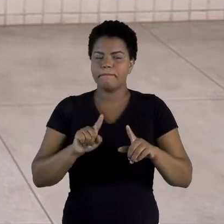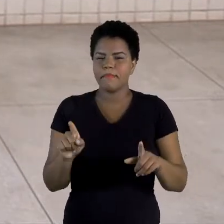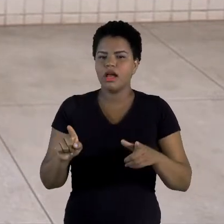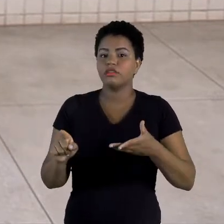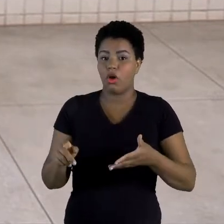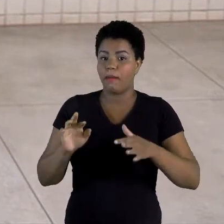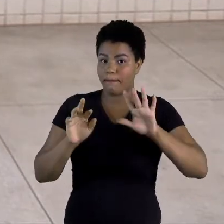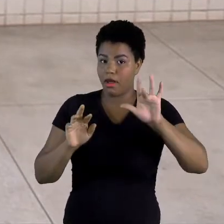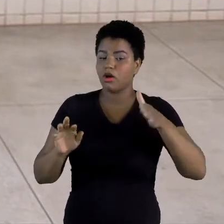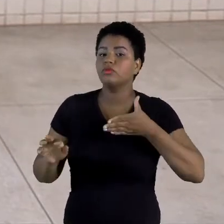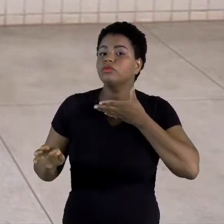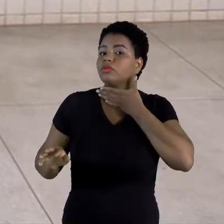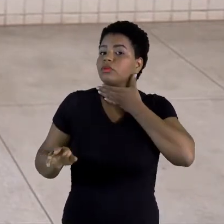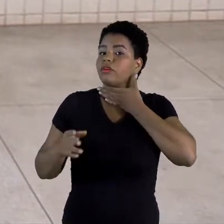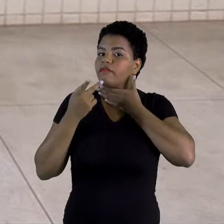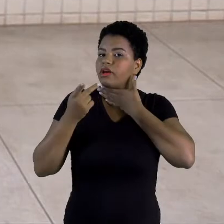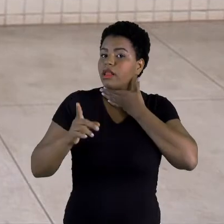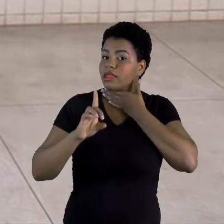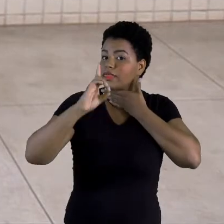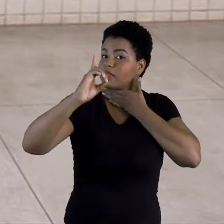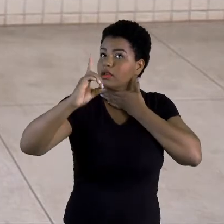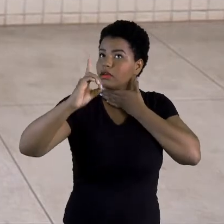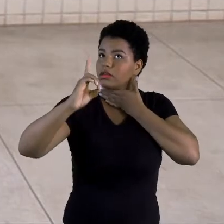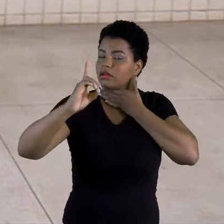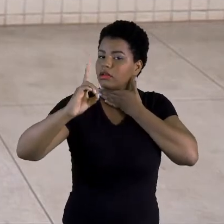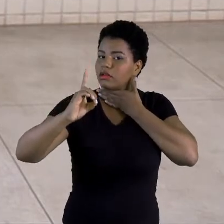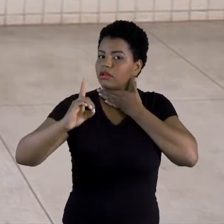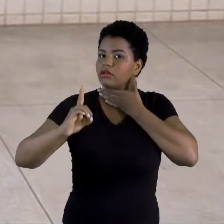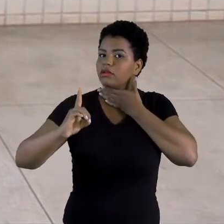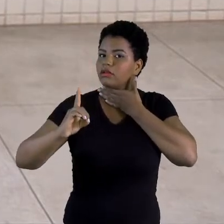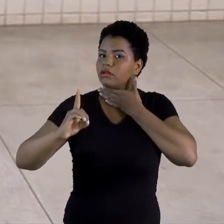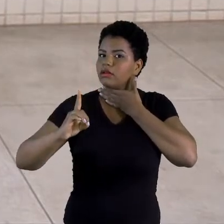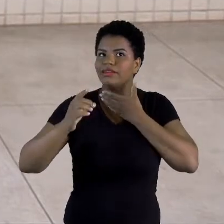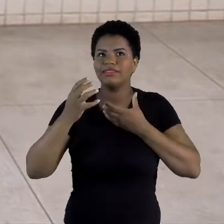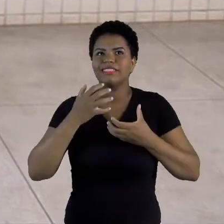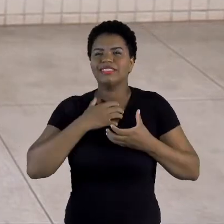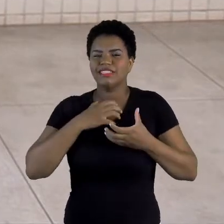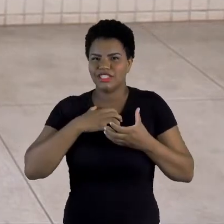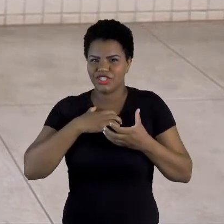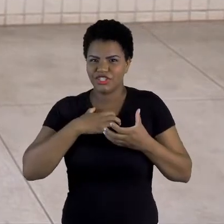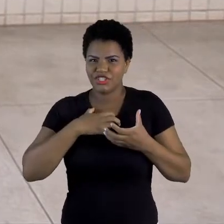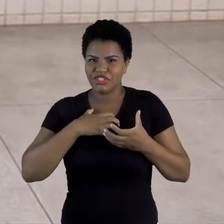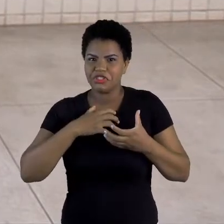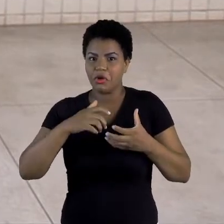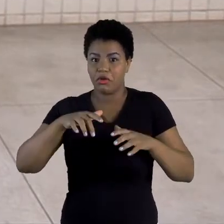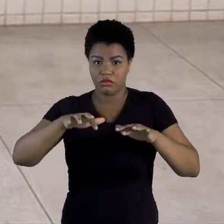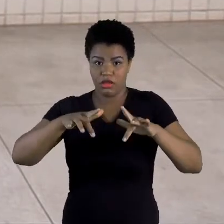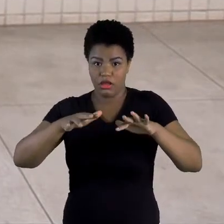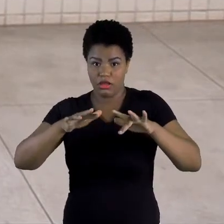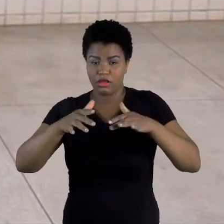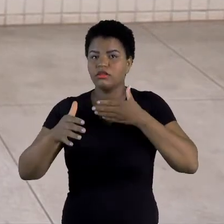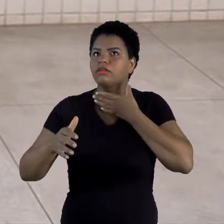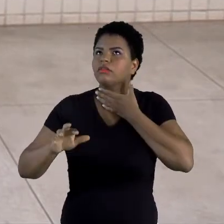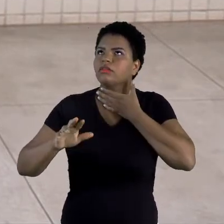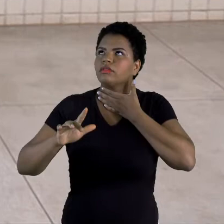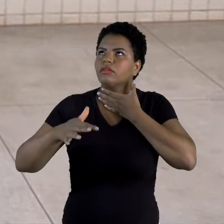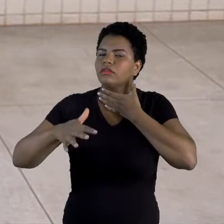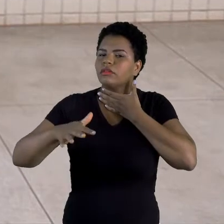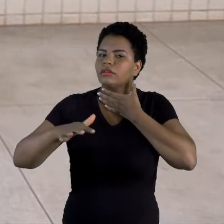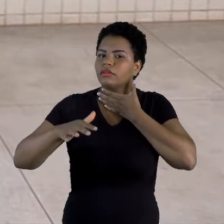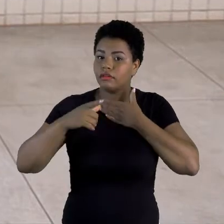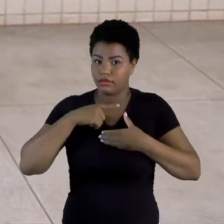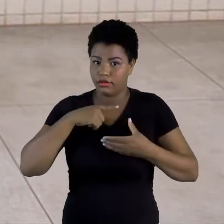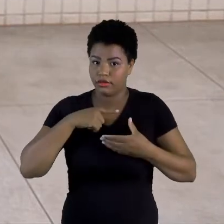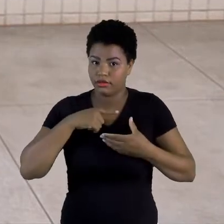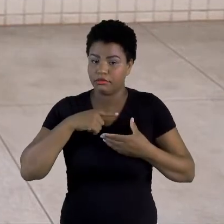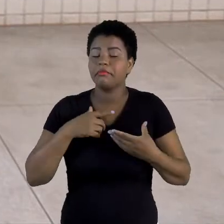aqui também. Vamos lá? D. Viu? Sentiu tremer os dedinhos? Fala D. Então agora nós podemos testar,